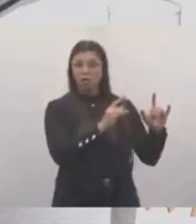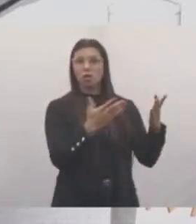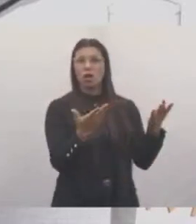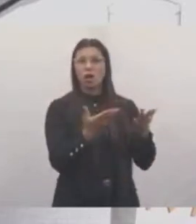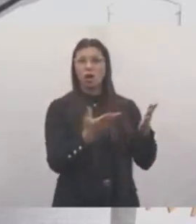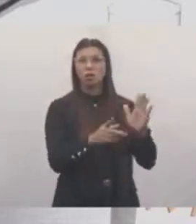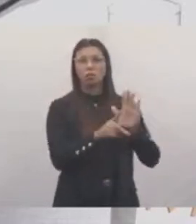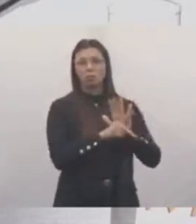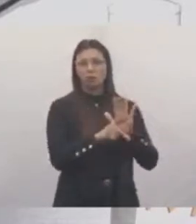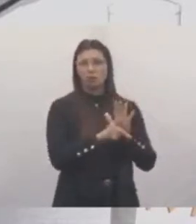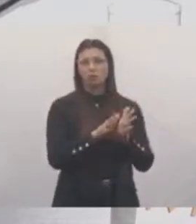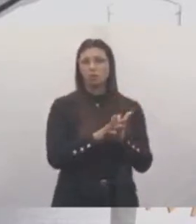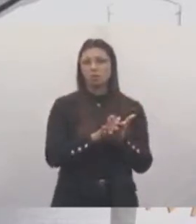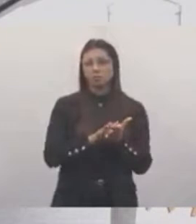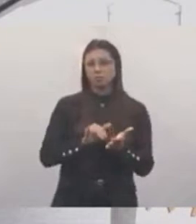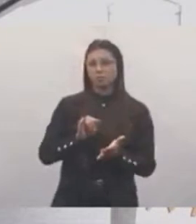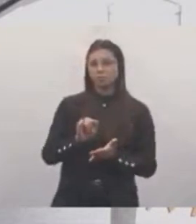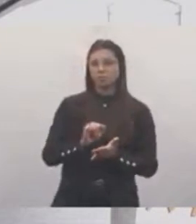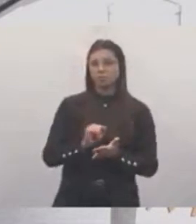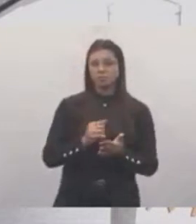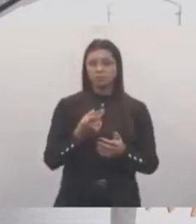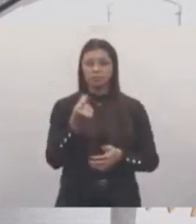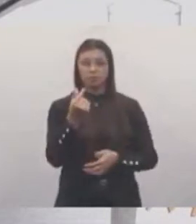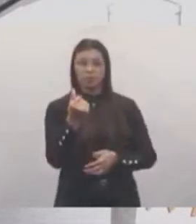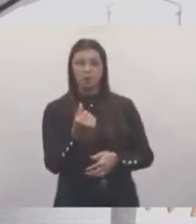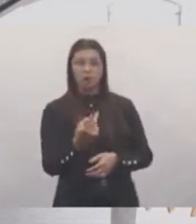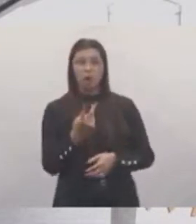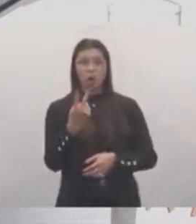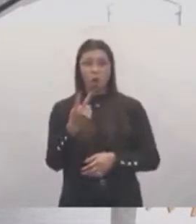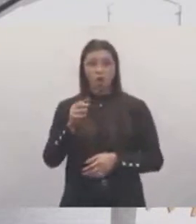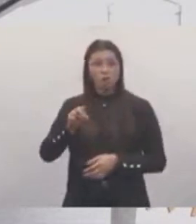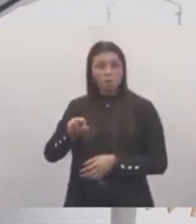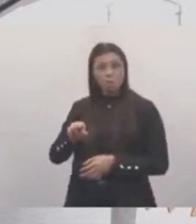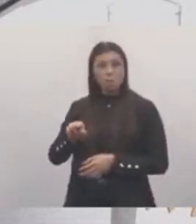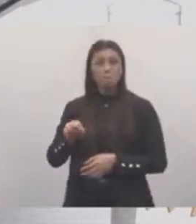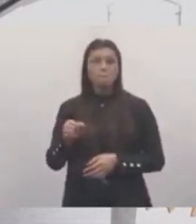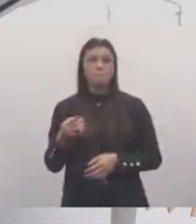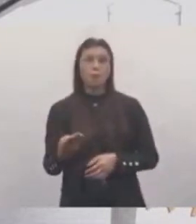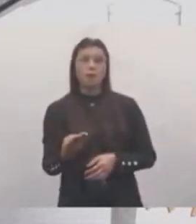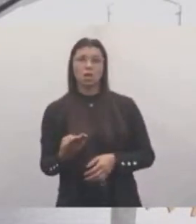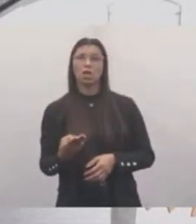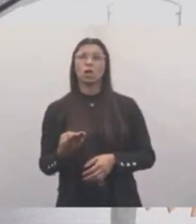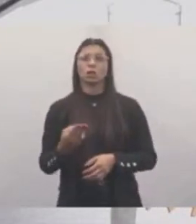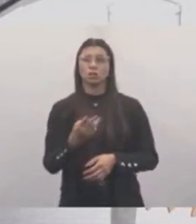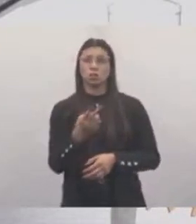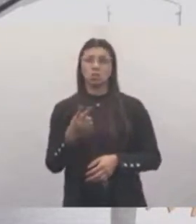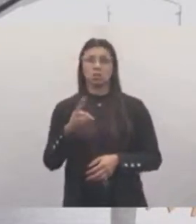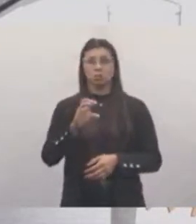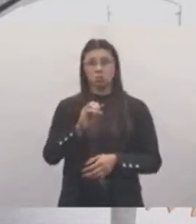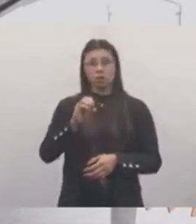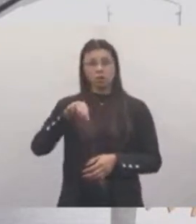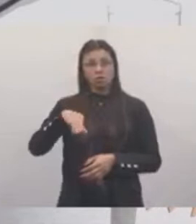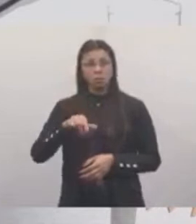município no valor de R$ 2.200.000, que é uma conquista, como eu digo, do meu mandato e do mandato do Dude, porque